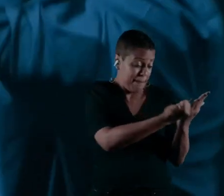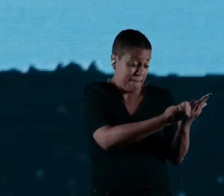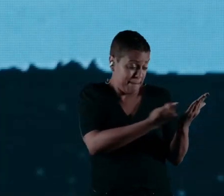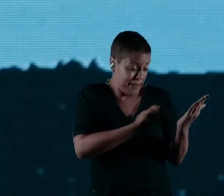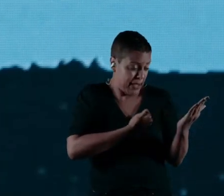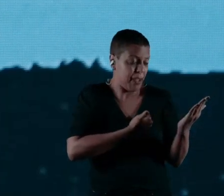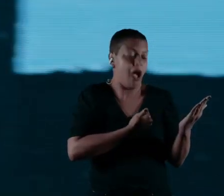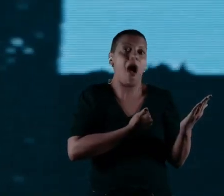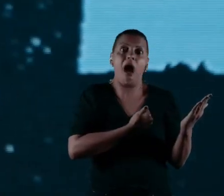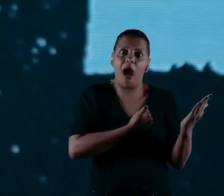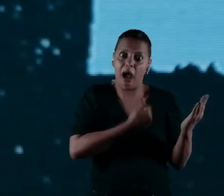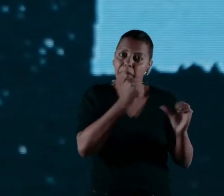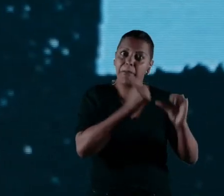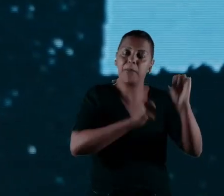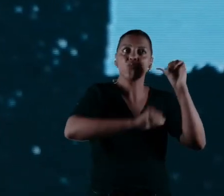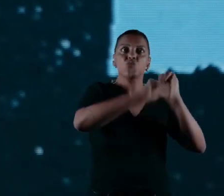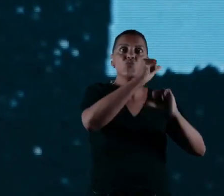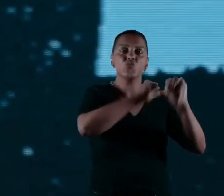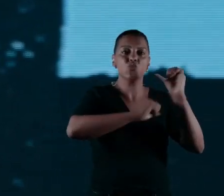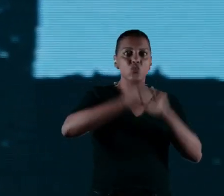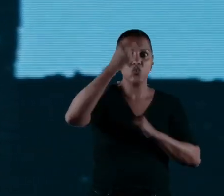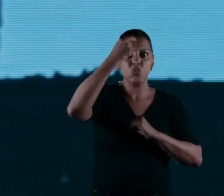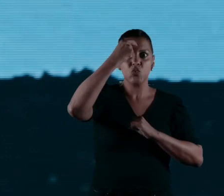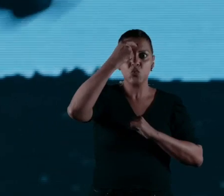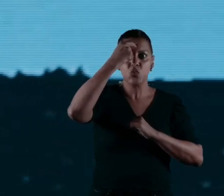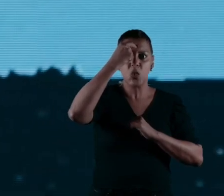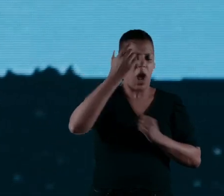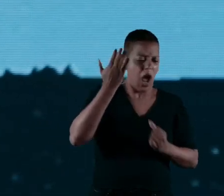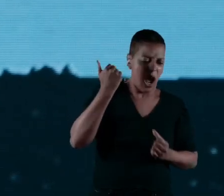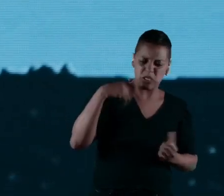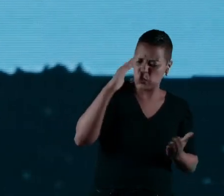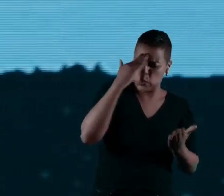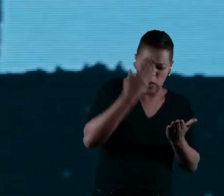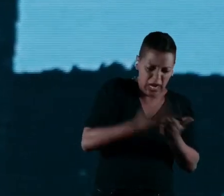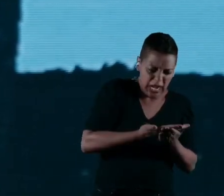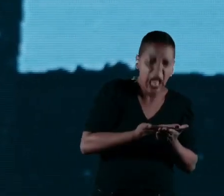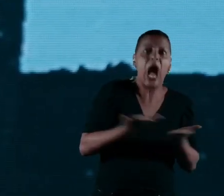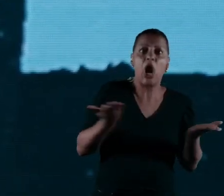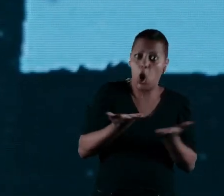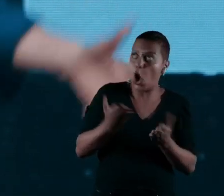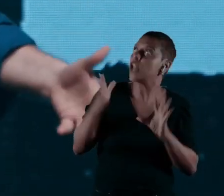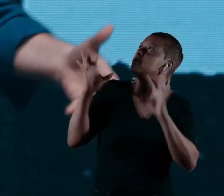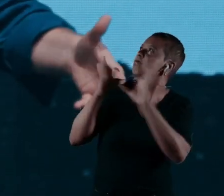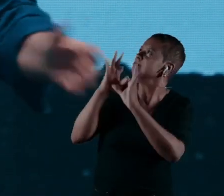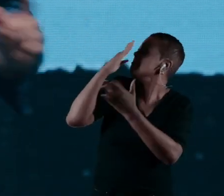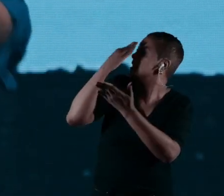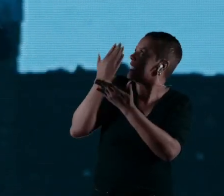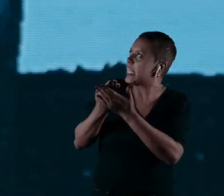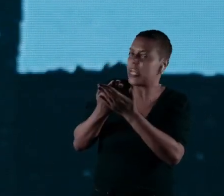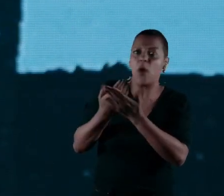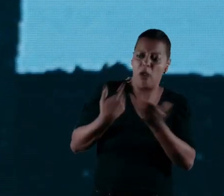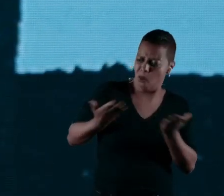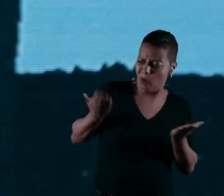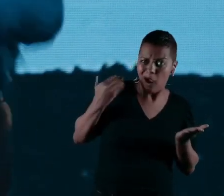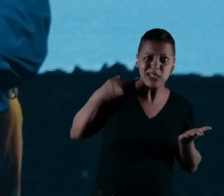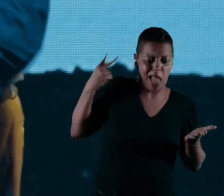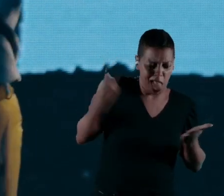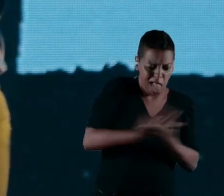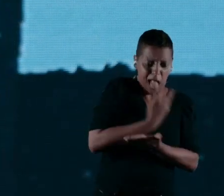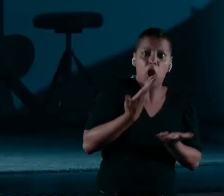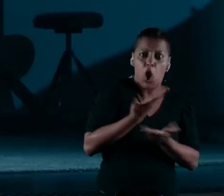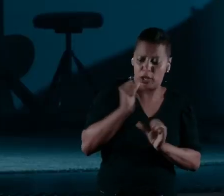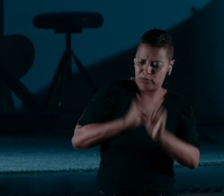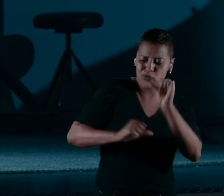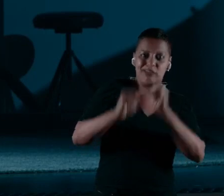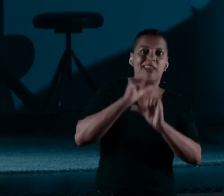vira chave. Eu não cria em Deus, agora eu creio. Eu agia de um jeito, agora eu quero agir de um outro. Mas a Bíblia, ela